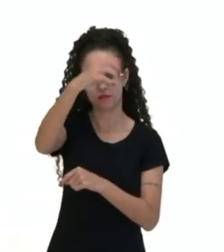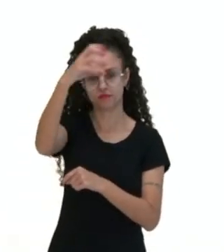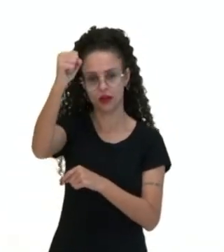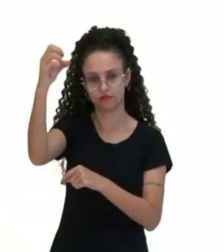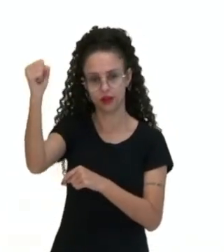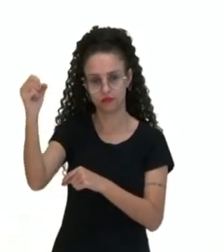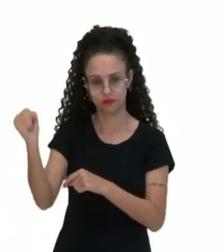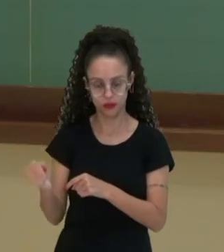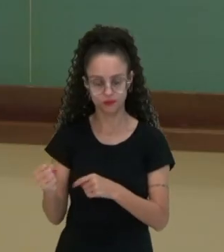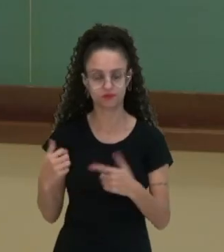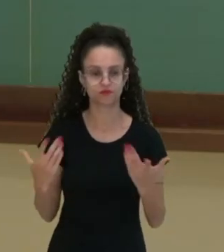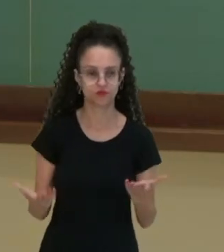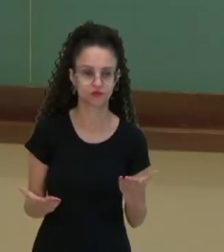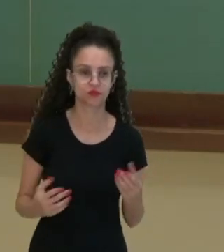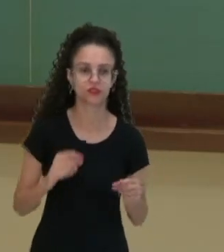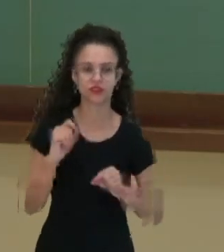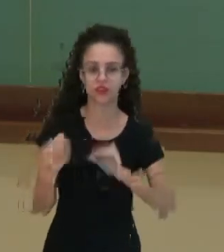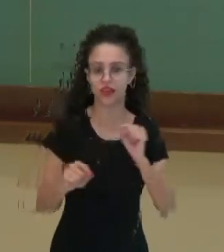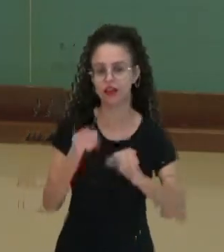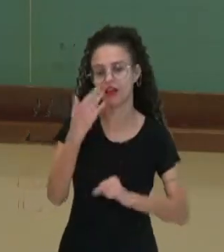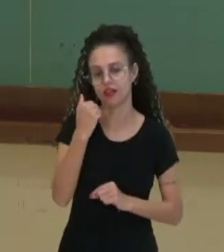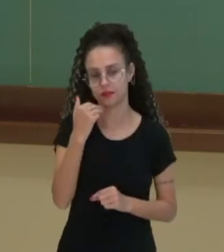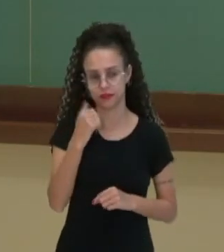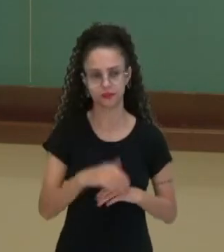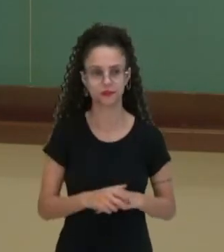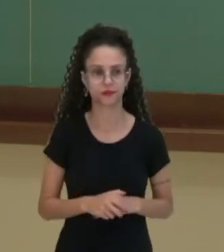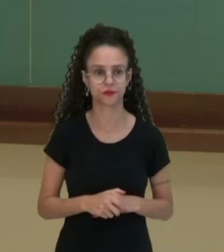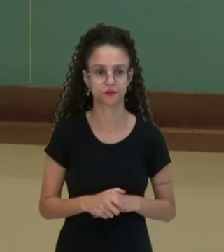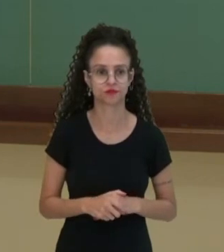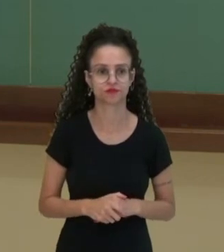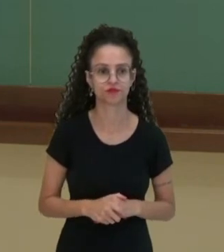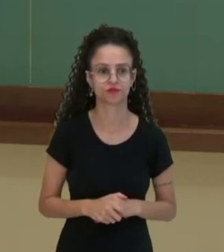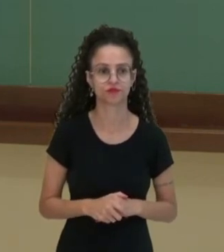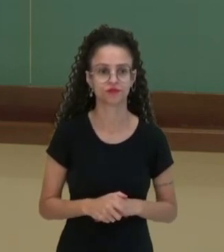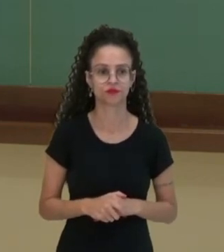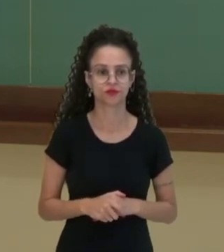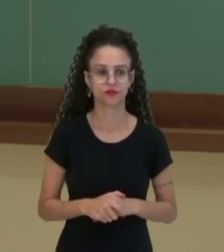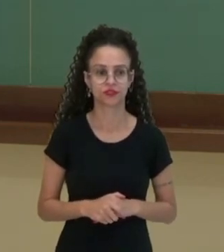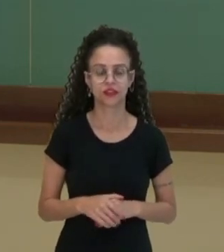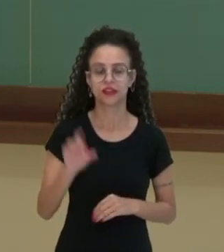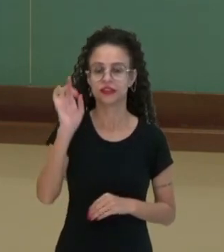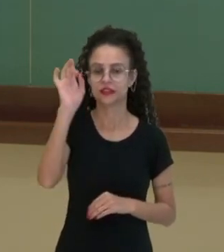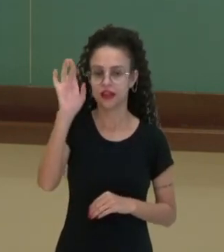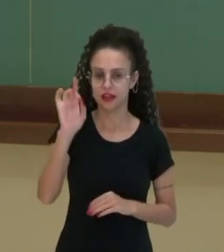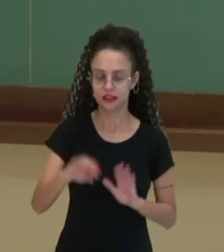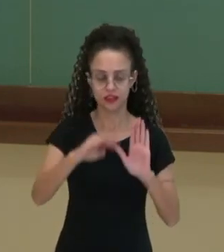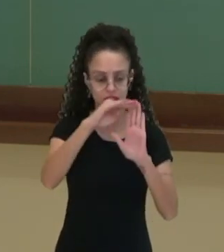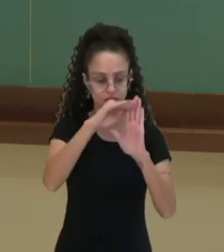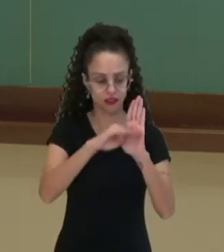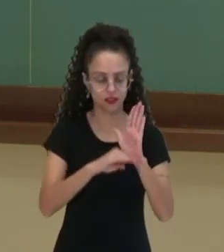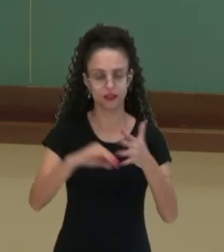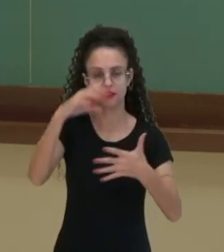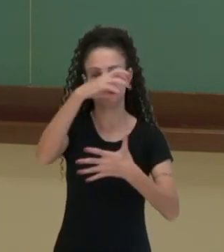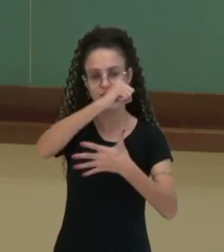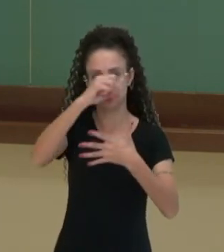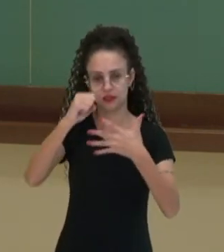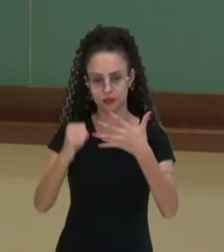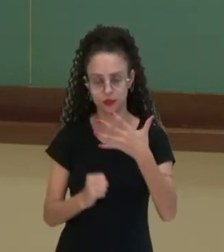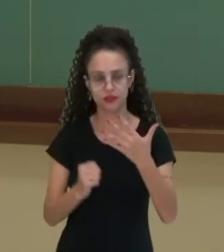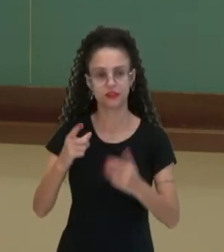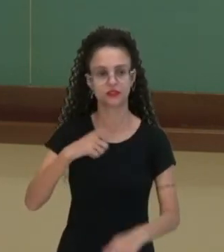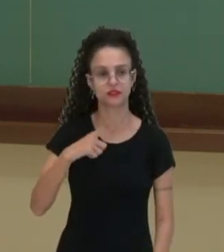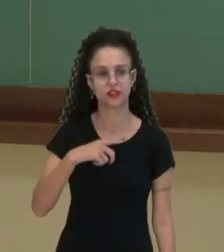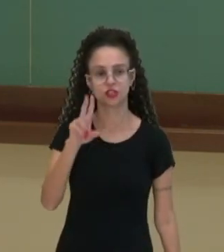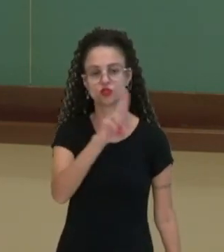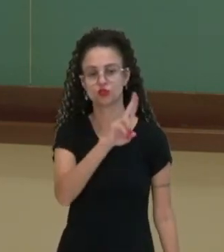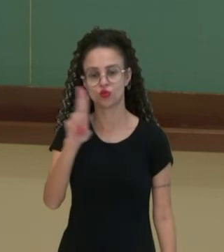né, daquele que vai se alimentando um do outro. Muito bem. Cada posição na cadeia alimentar é denominada de